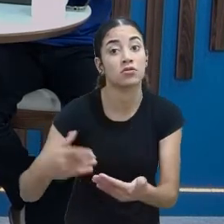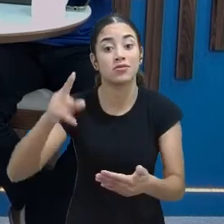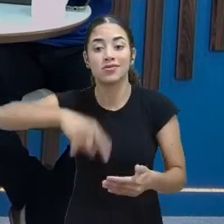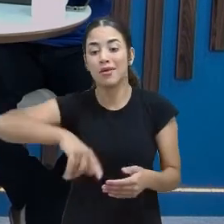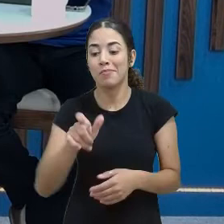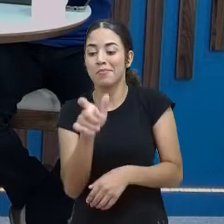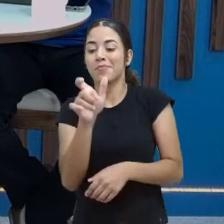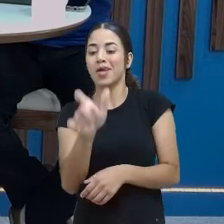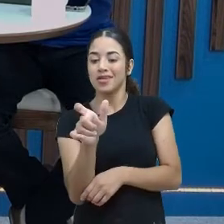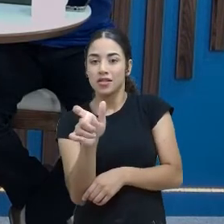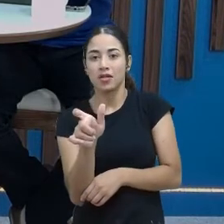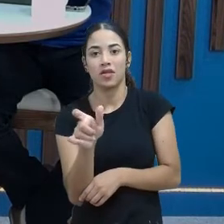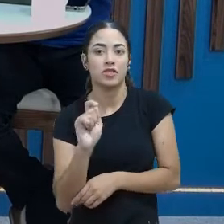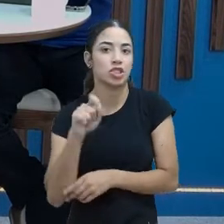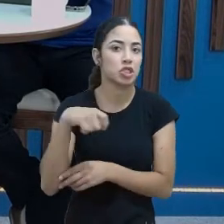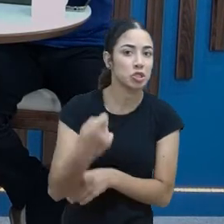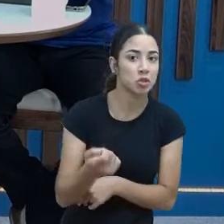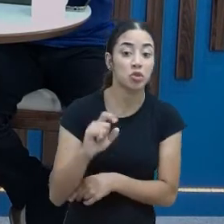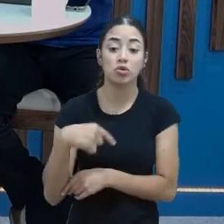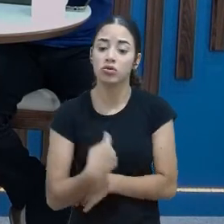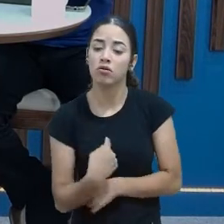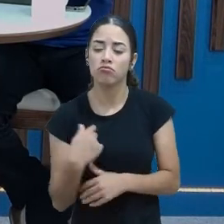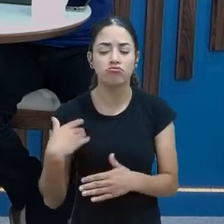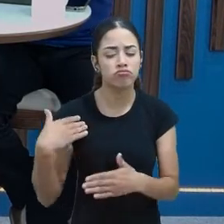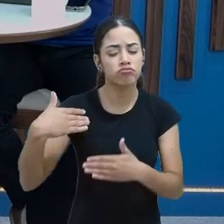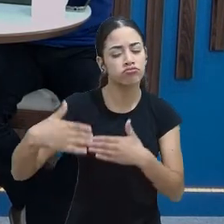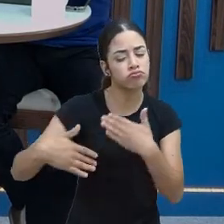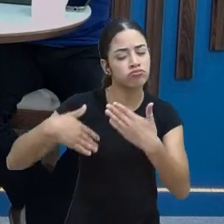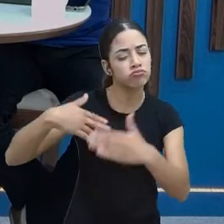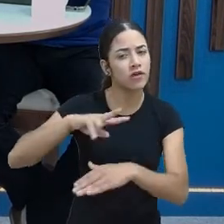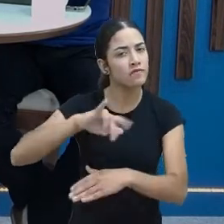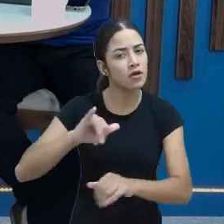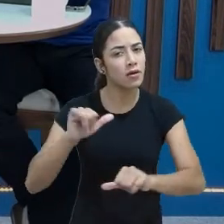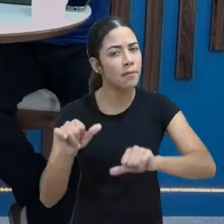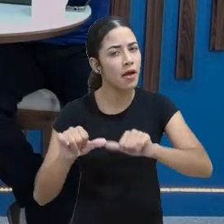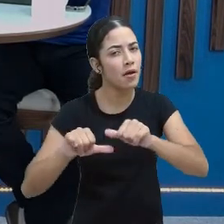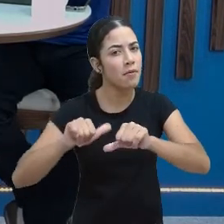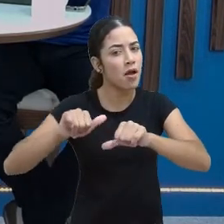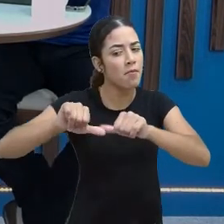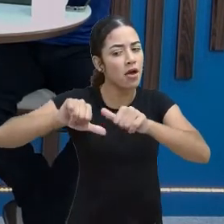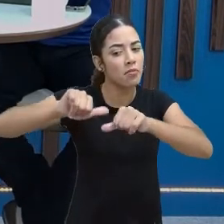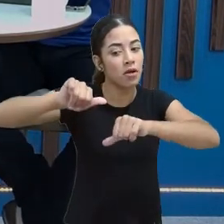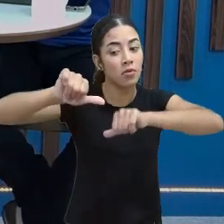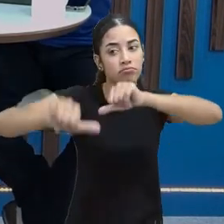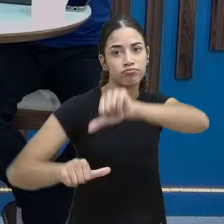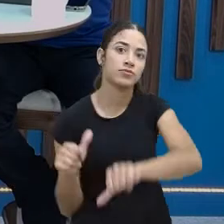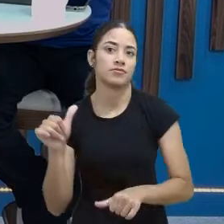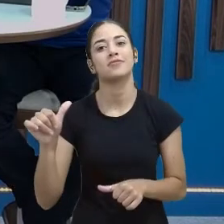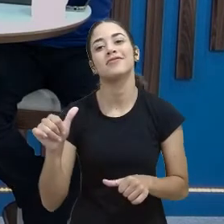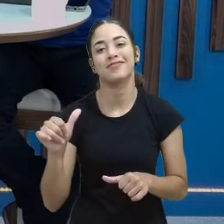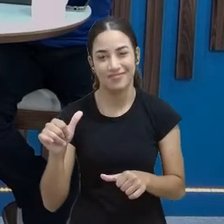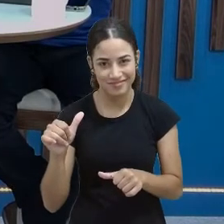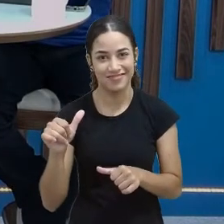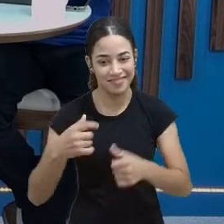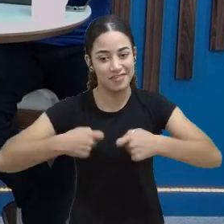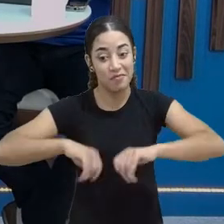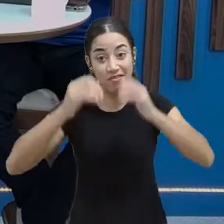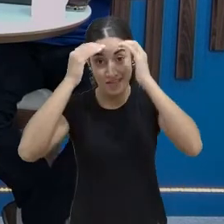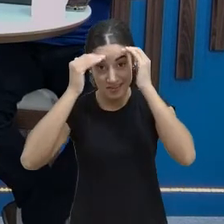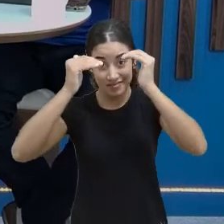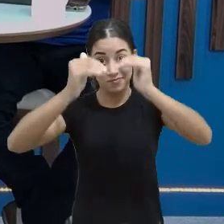são nomenclaturas que a gente aos poucos vai mudando essa nossa prática. Então, respeitar, né, a